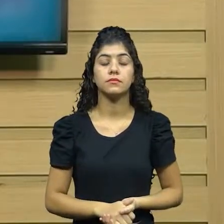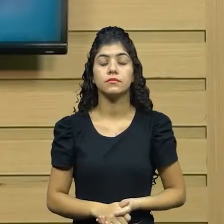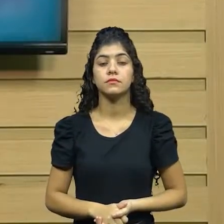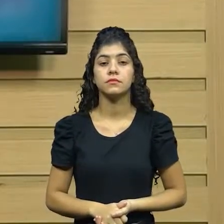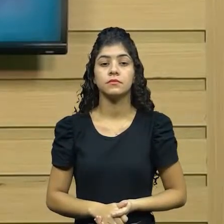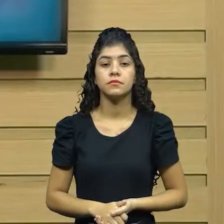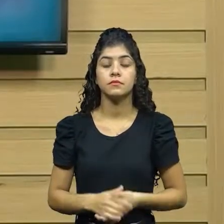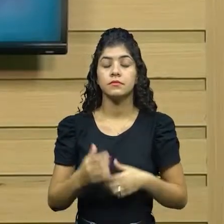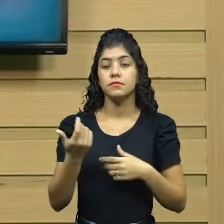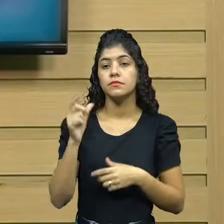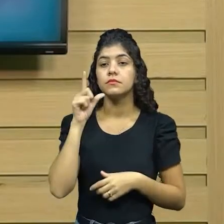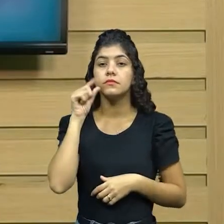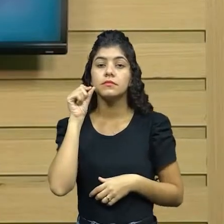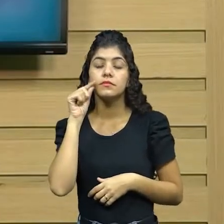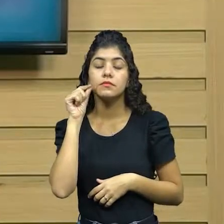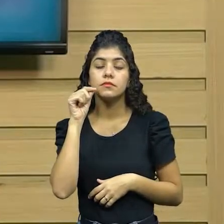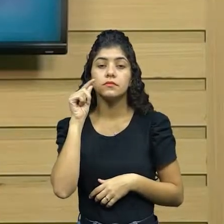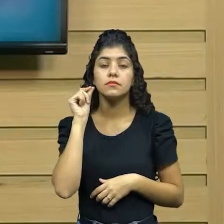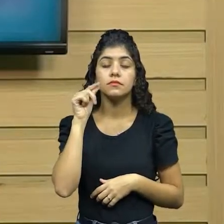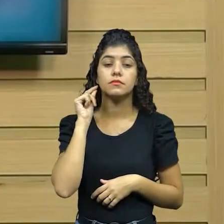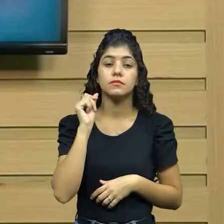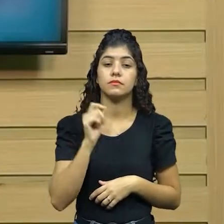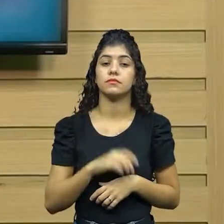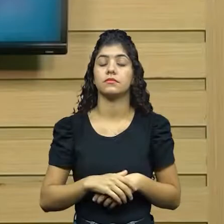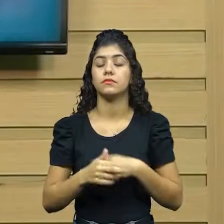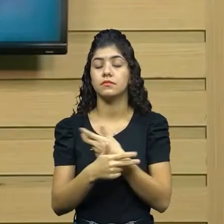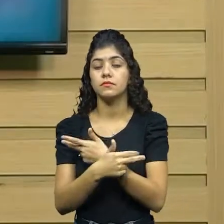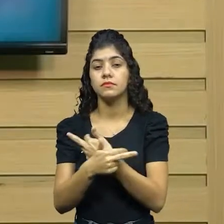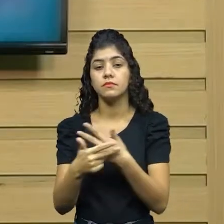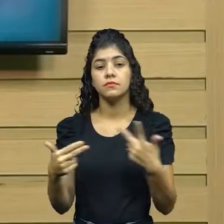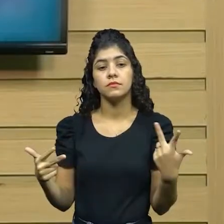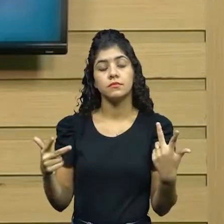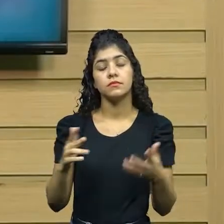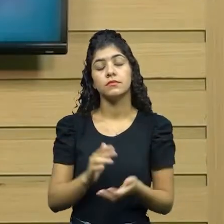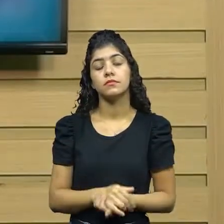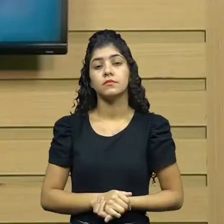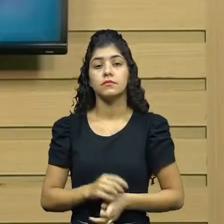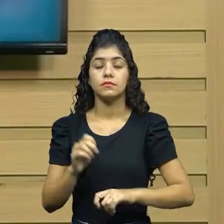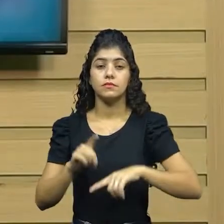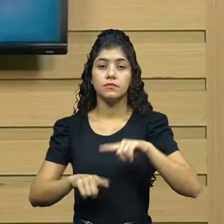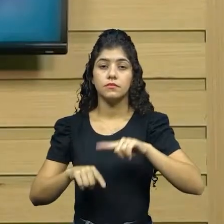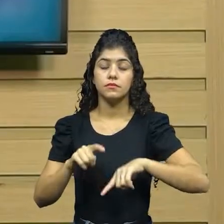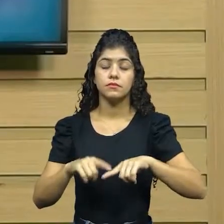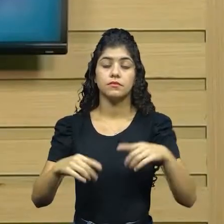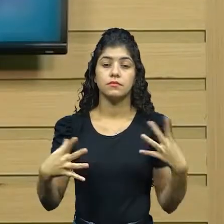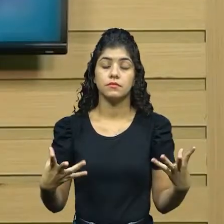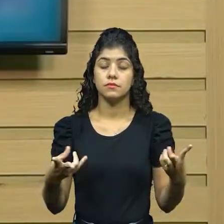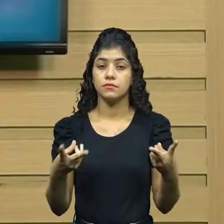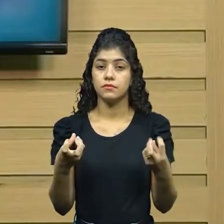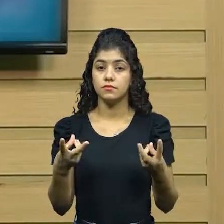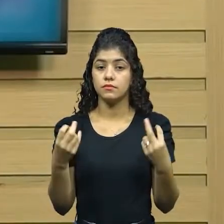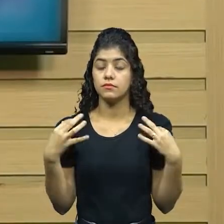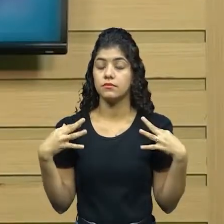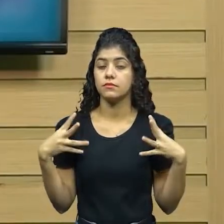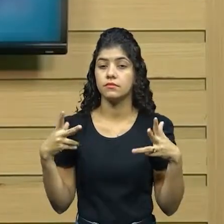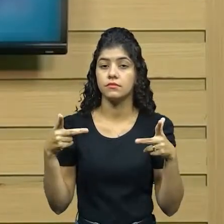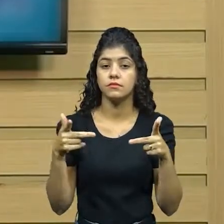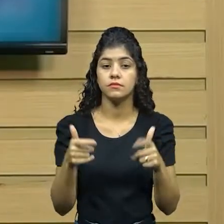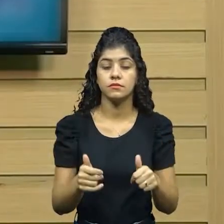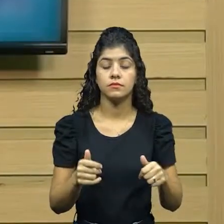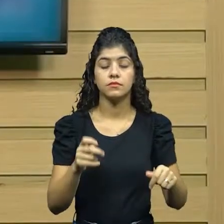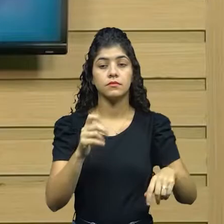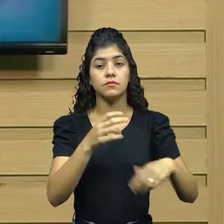lápis, vendendo eletrodoméstico, vendendo eletrônico. Então, Perceba que todo o